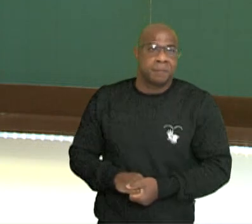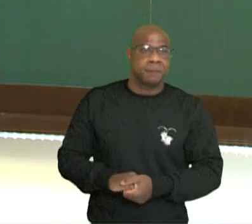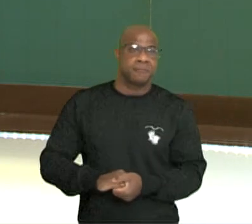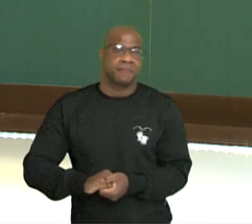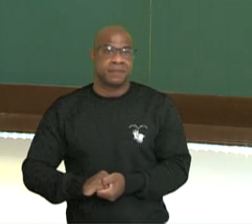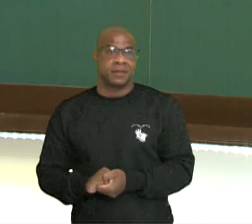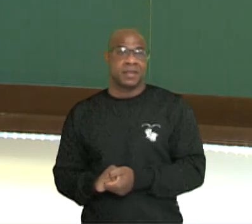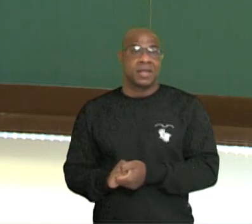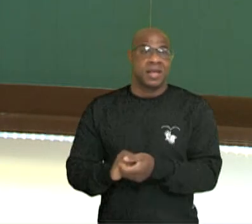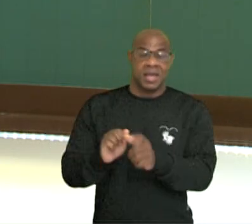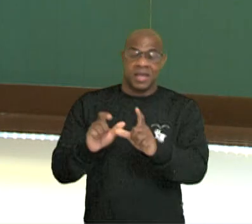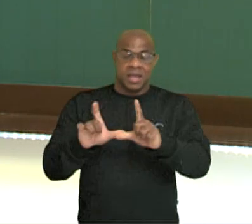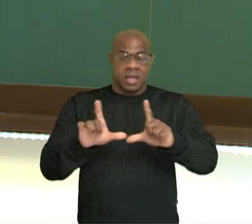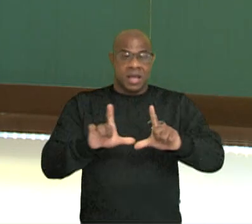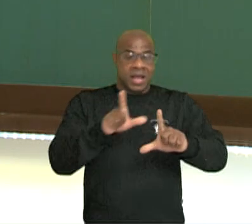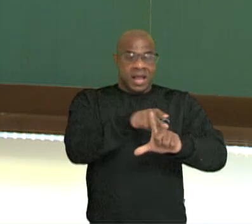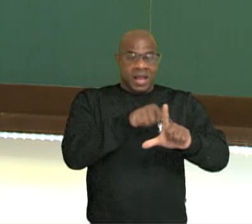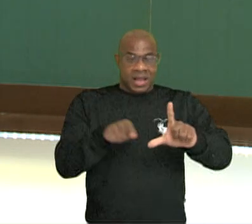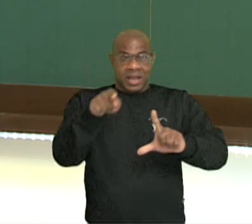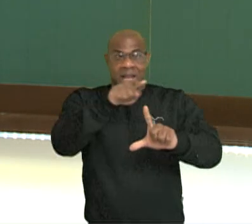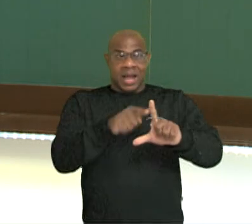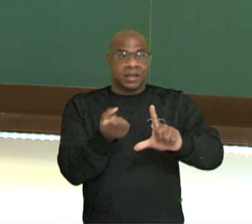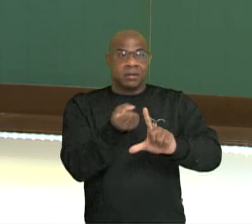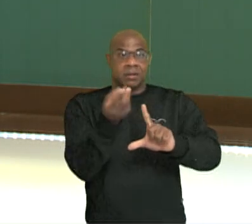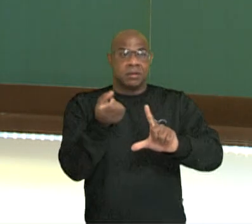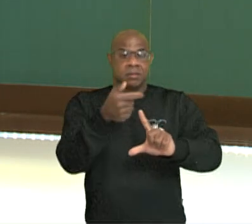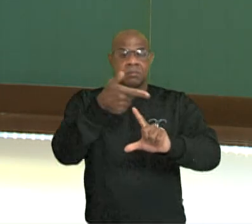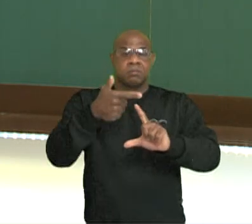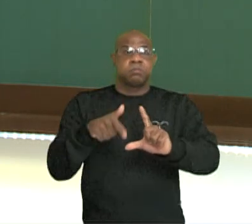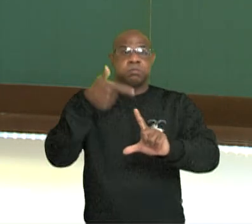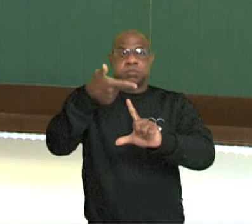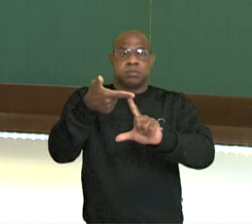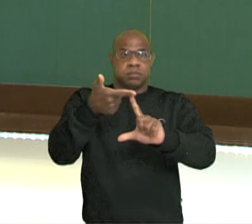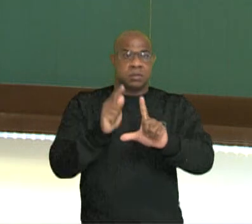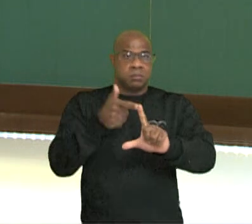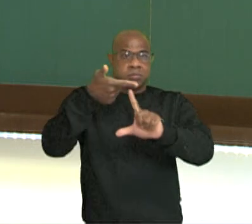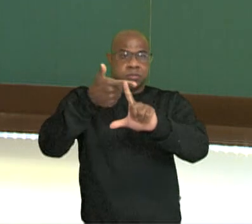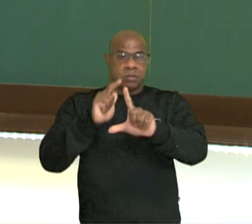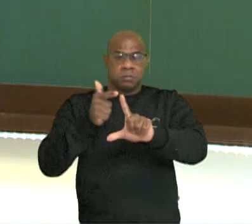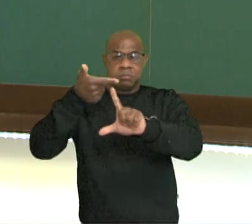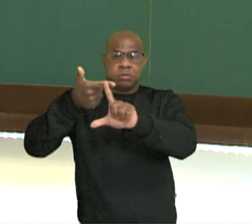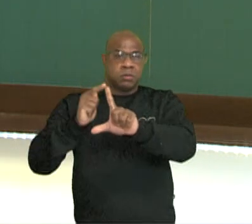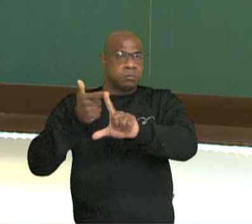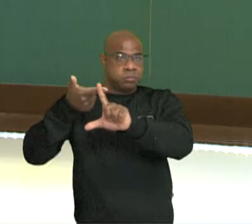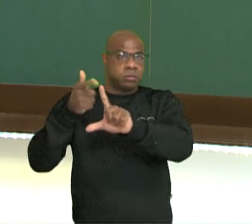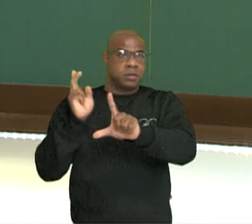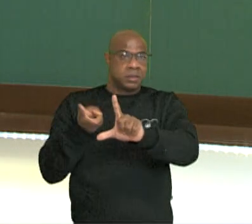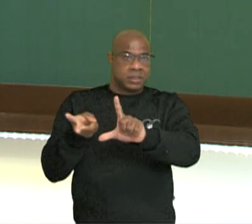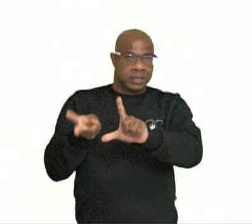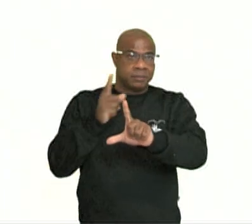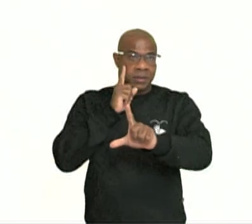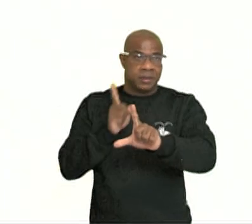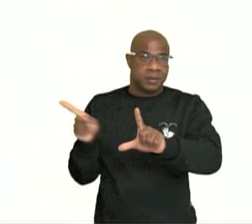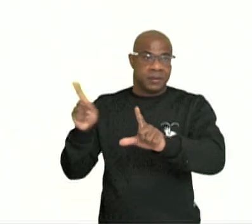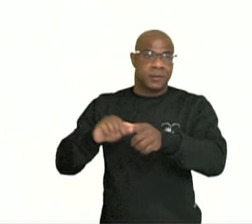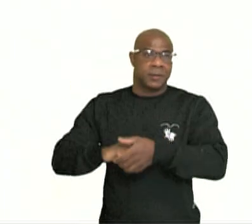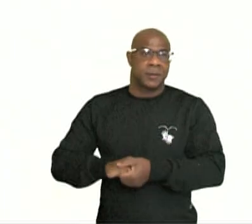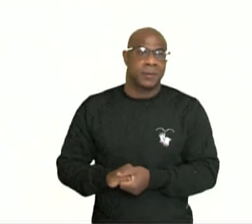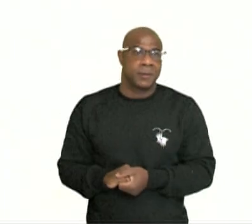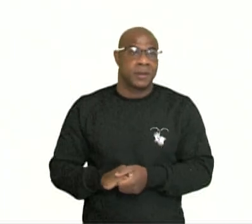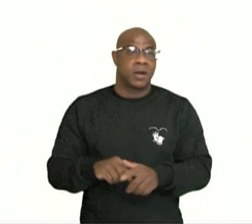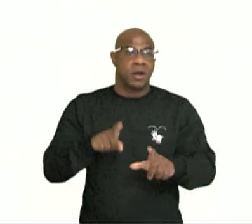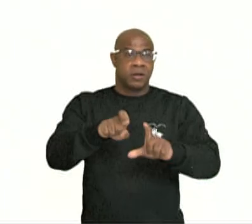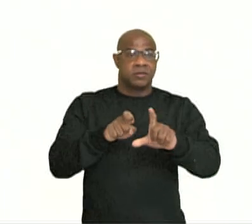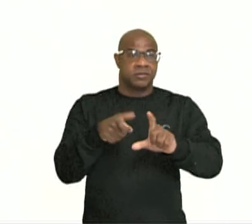do meu quadrado, né, da figura do quadrado. Então, recebe o quadrado, a fração 2/3, o